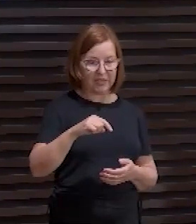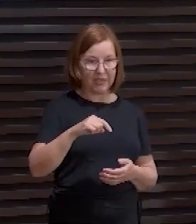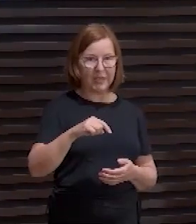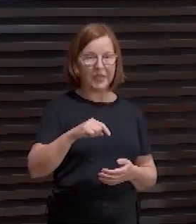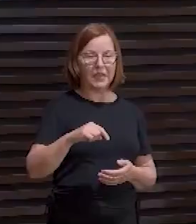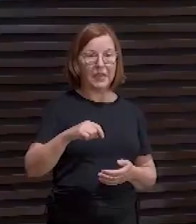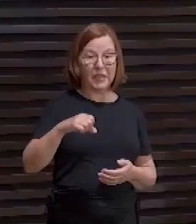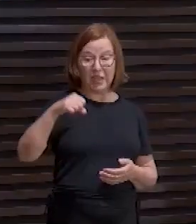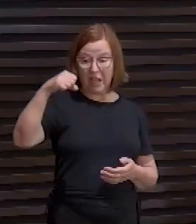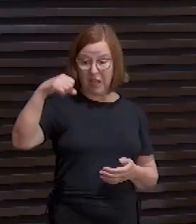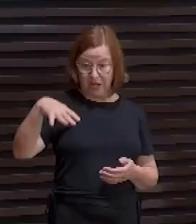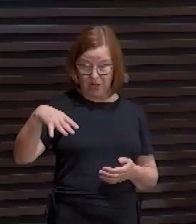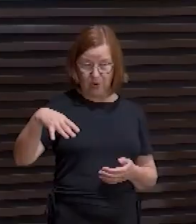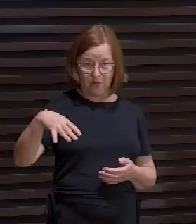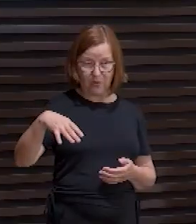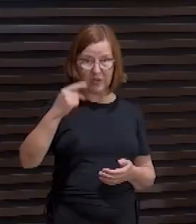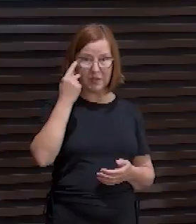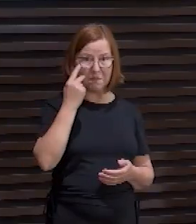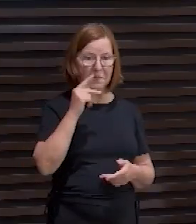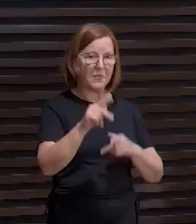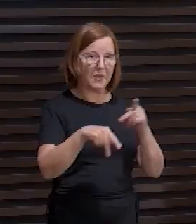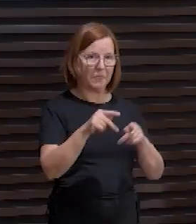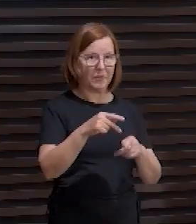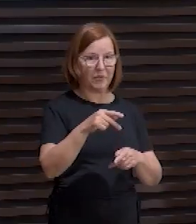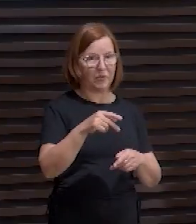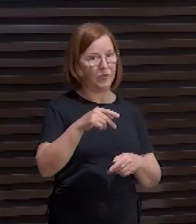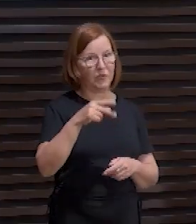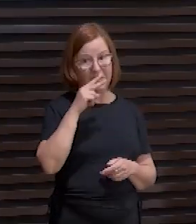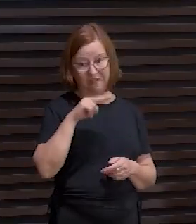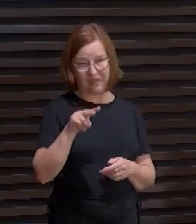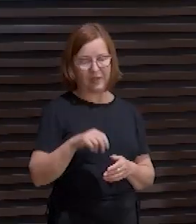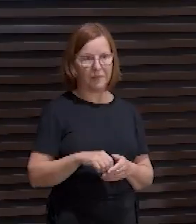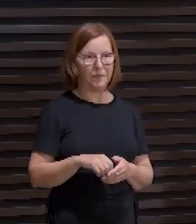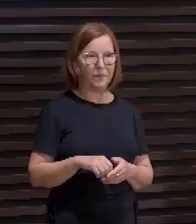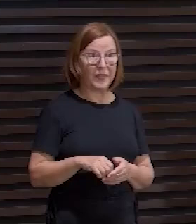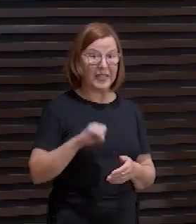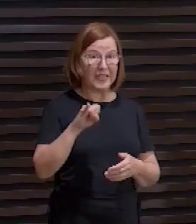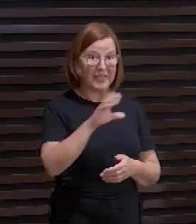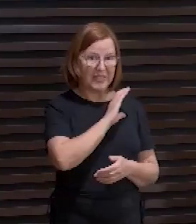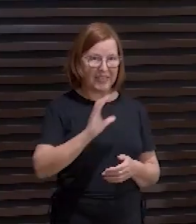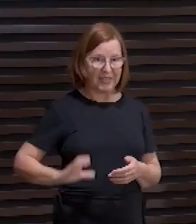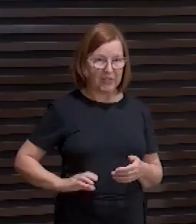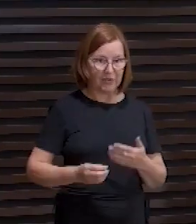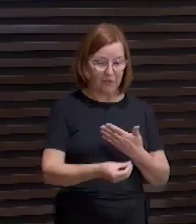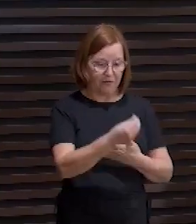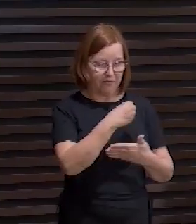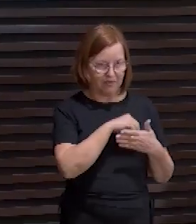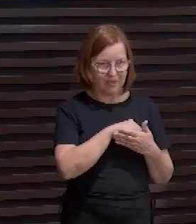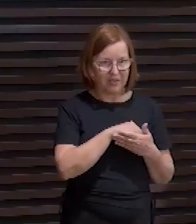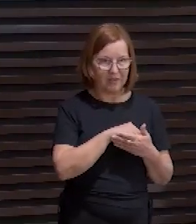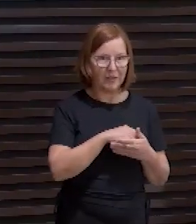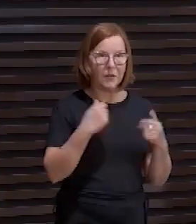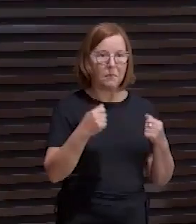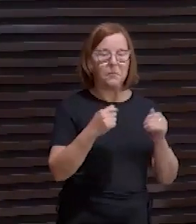brilha em nós, se Cristo está em nós, onde a gente chega que tiver trevas, isso precisa ser dissipado pela vida de Cristo em nós. Não